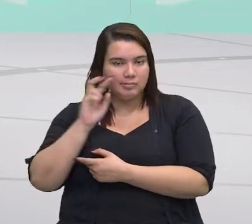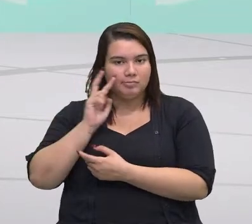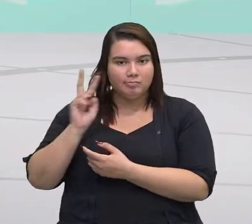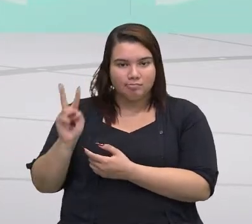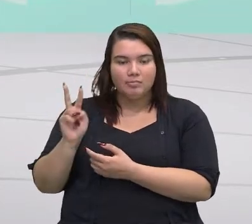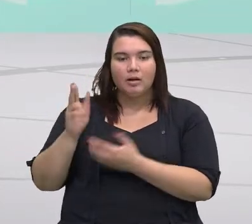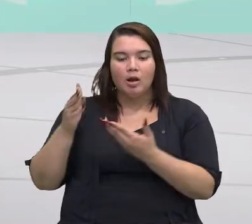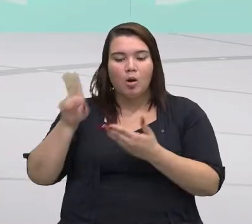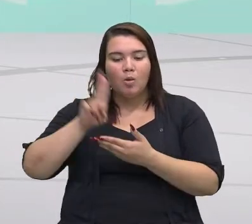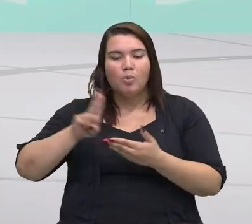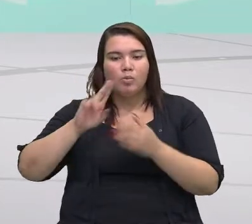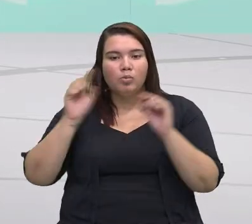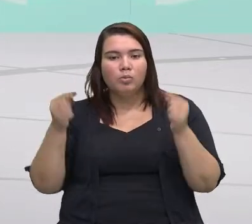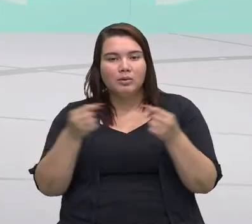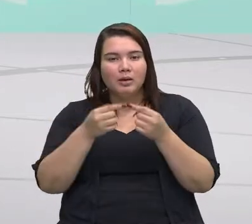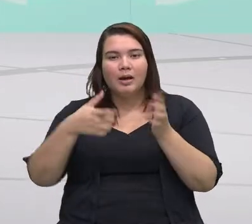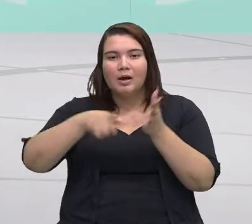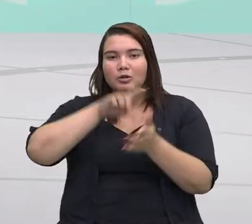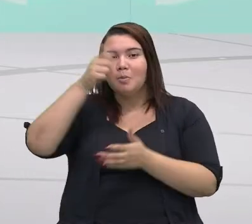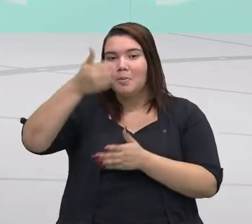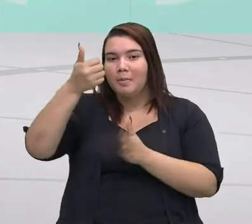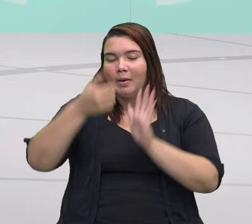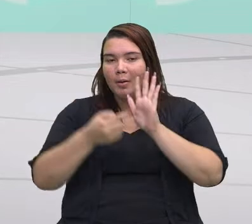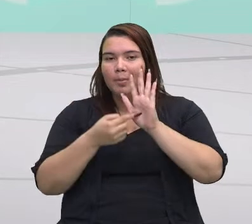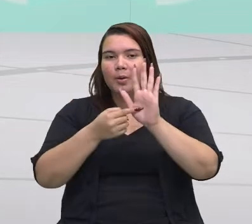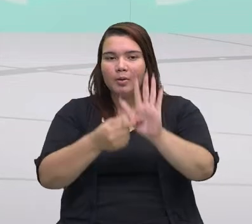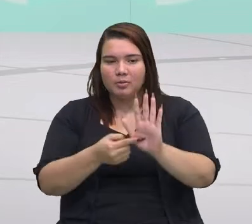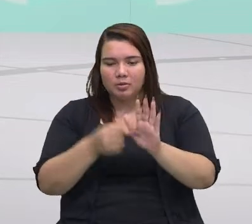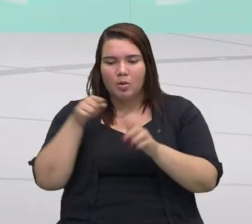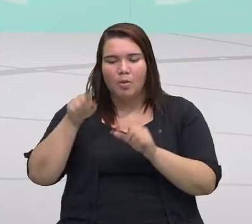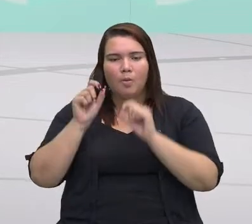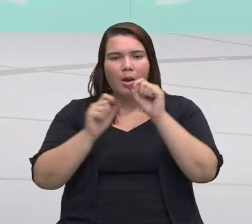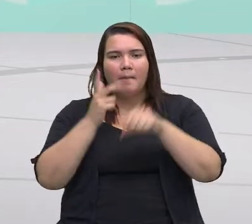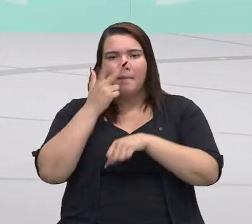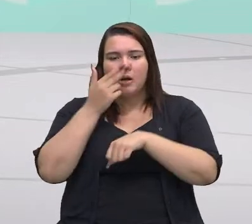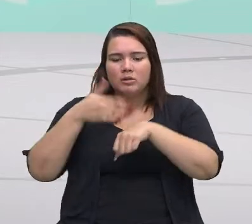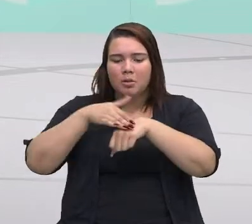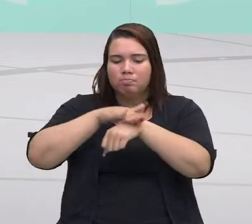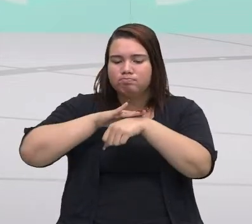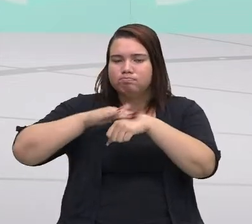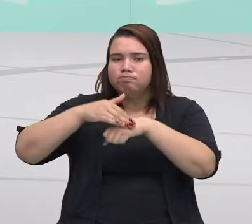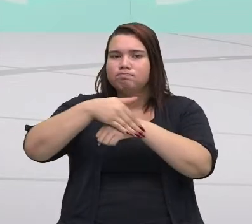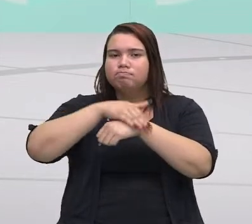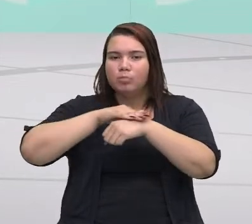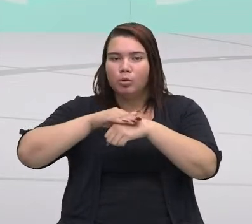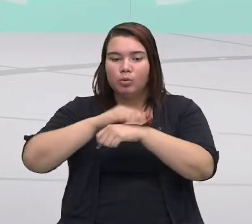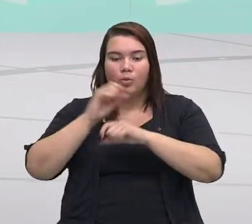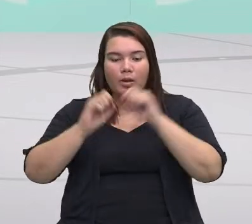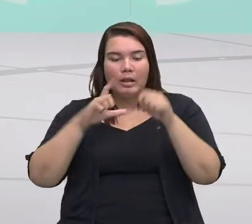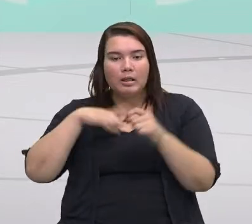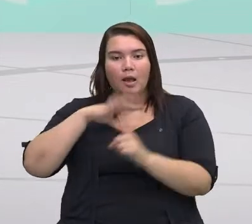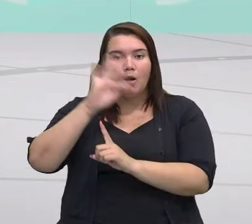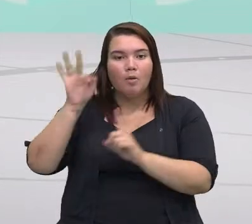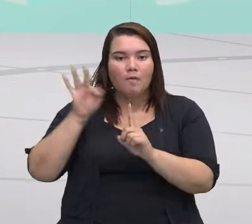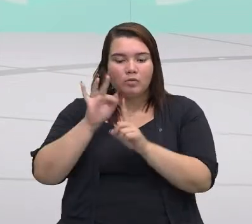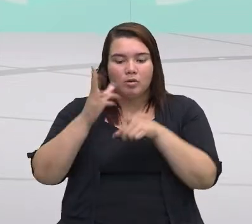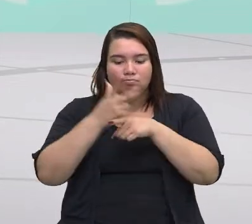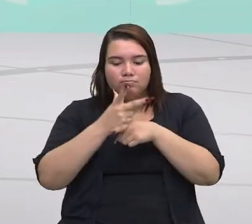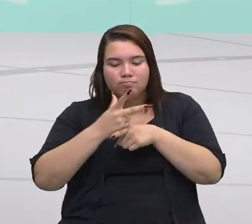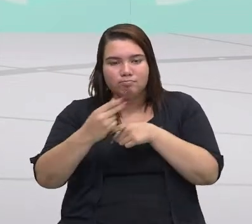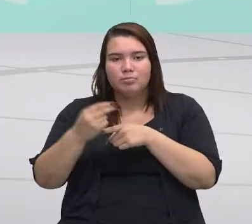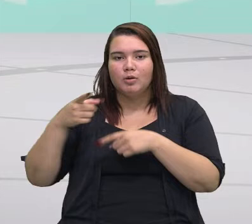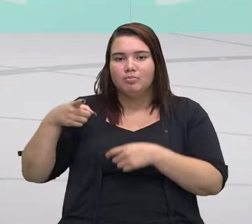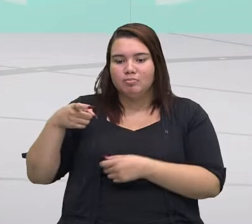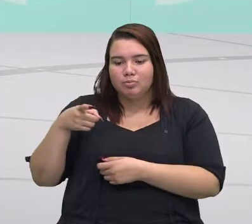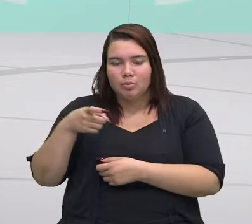outro método, como, por exemplo, o diafragma. E aí é uma espécie de uma pomada, um gelzinho, que tem uma função de matar o